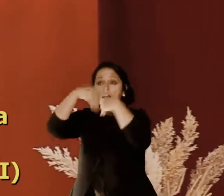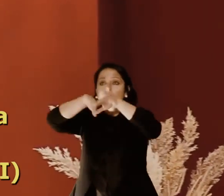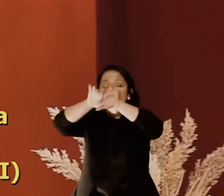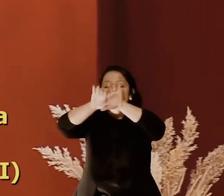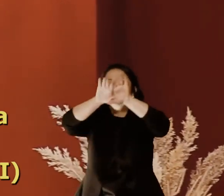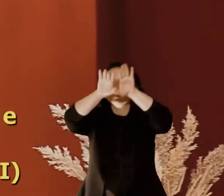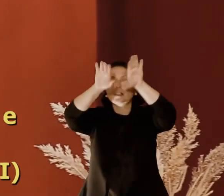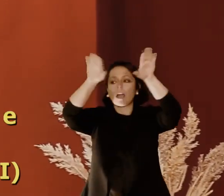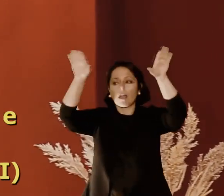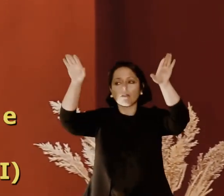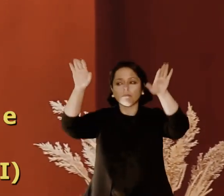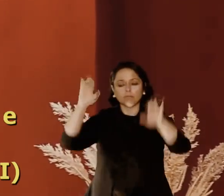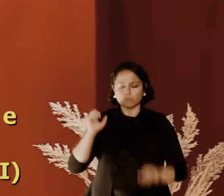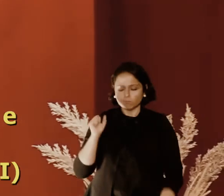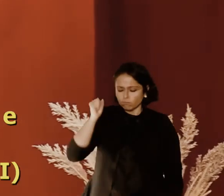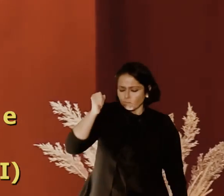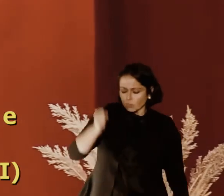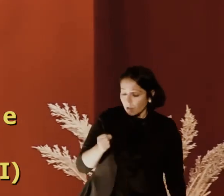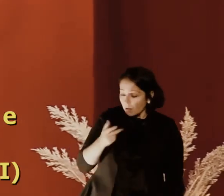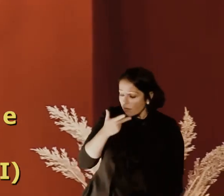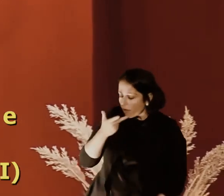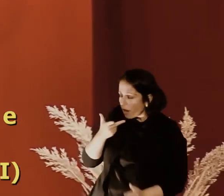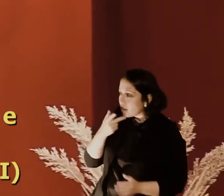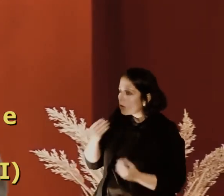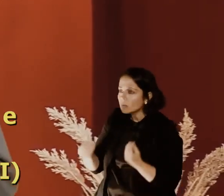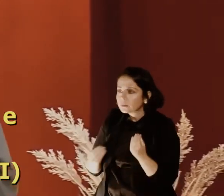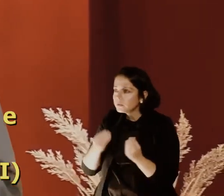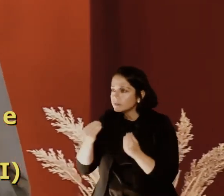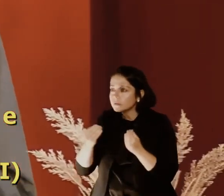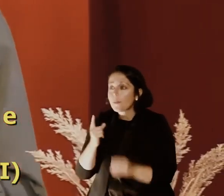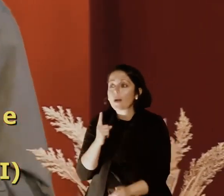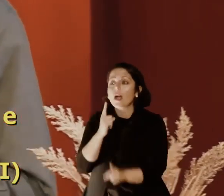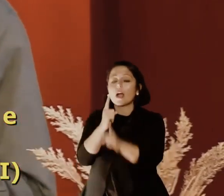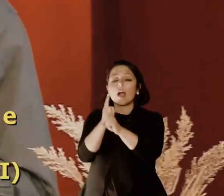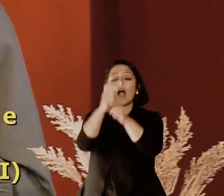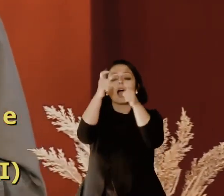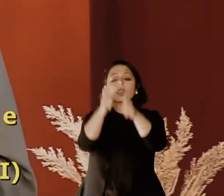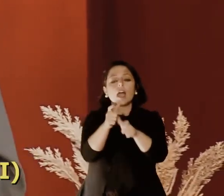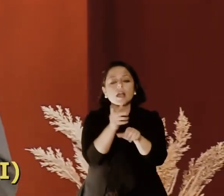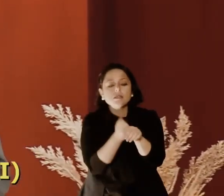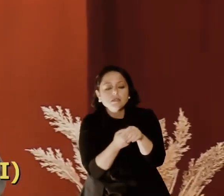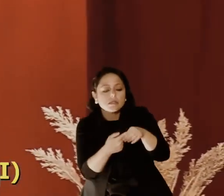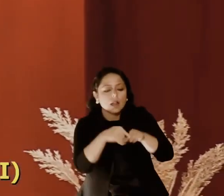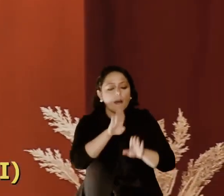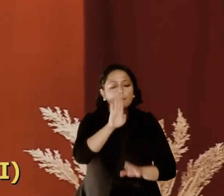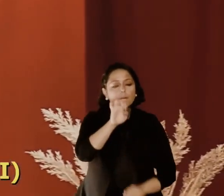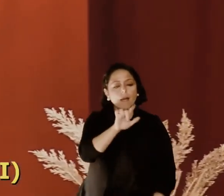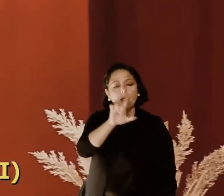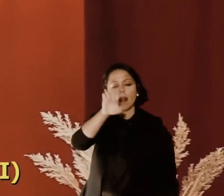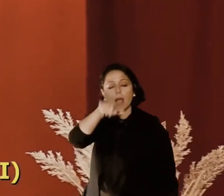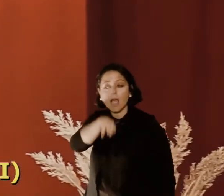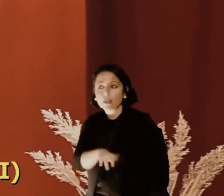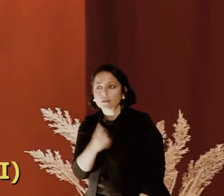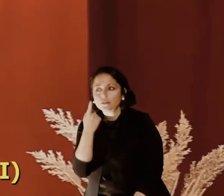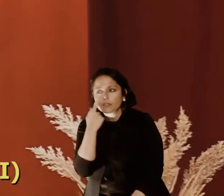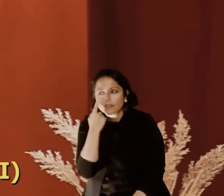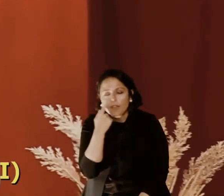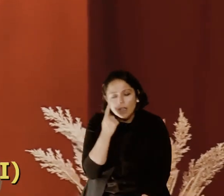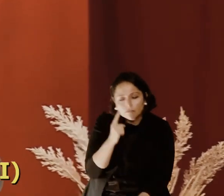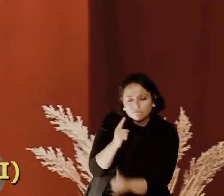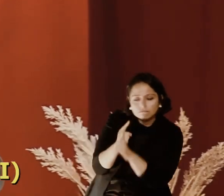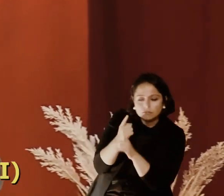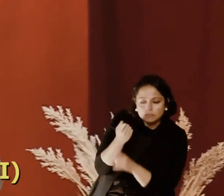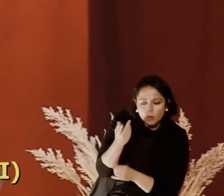céu, os pastores disseram uns aos outros: vamos a Belém e vejamos isso que aconteceu e